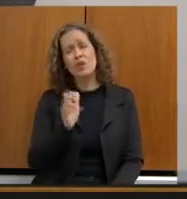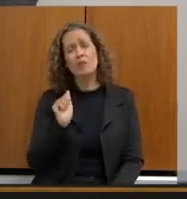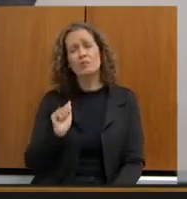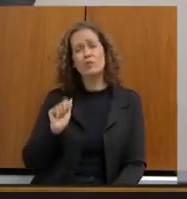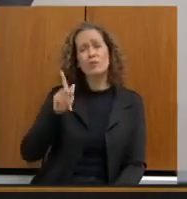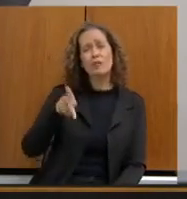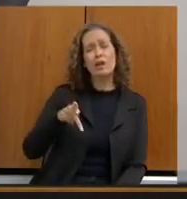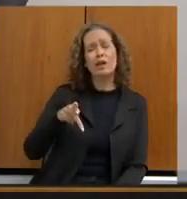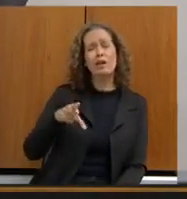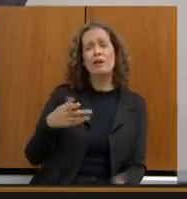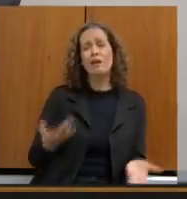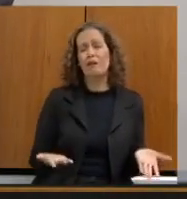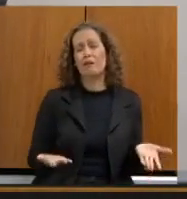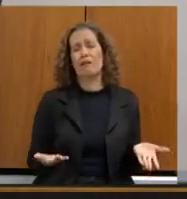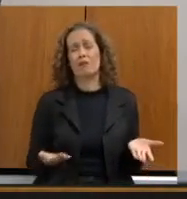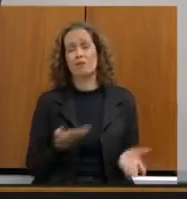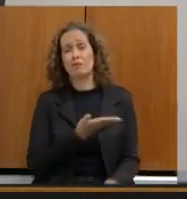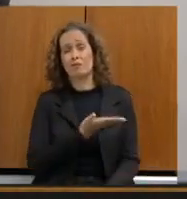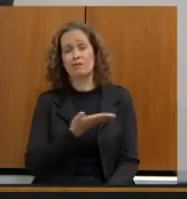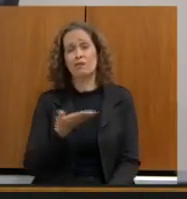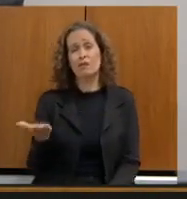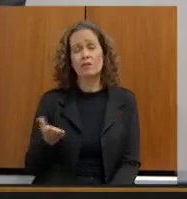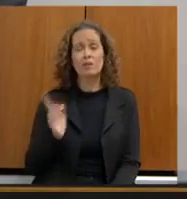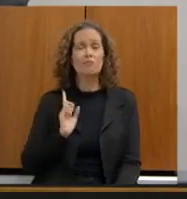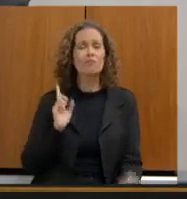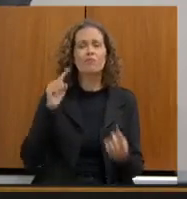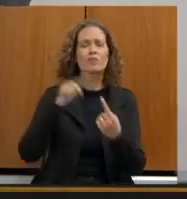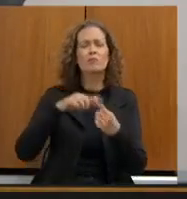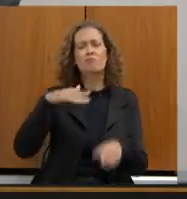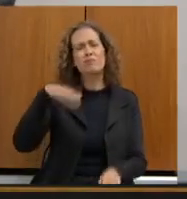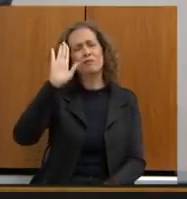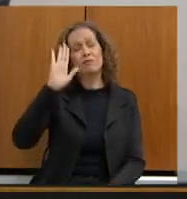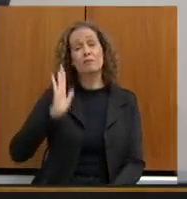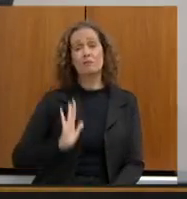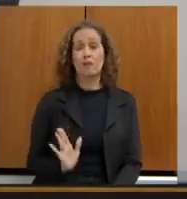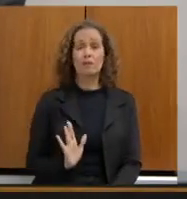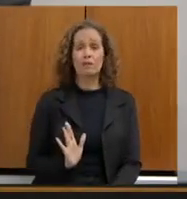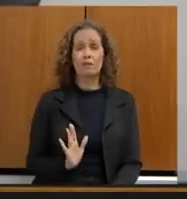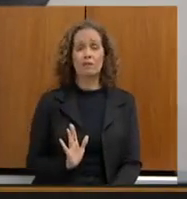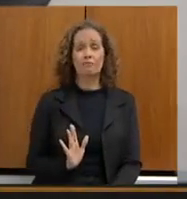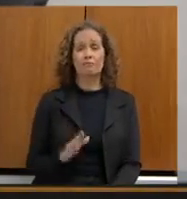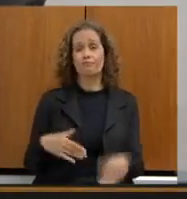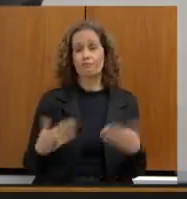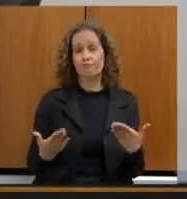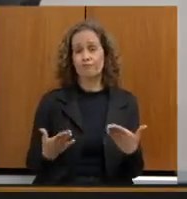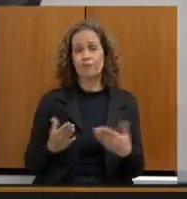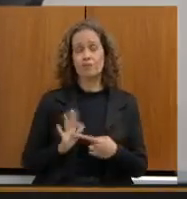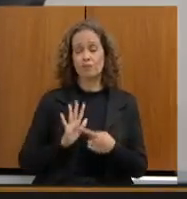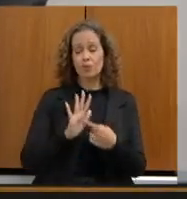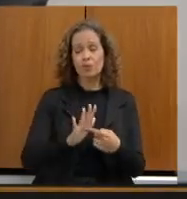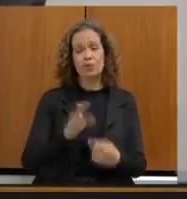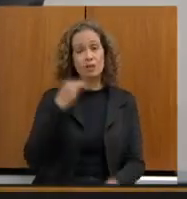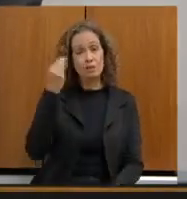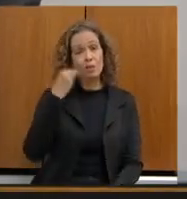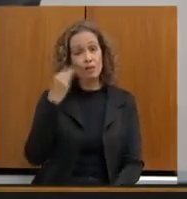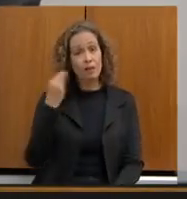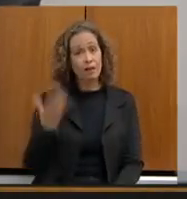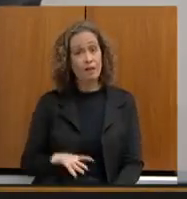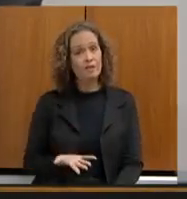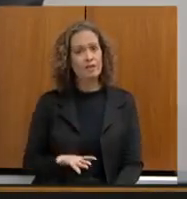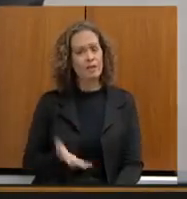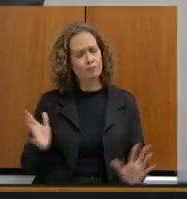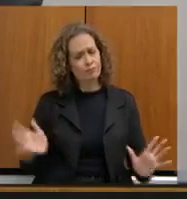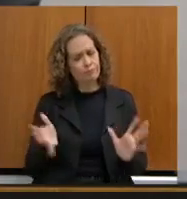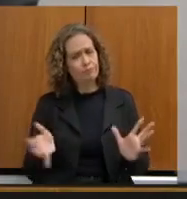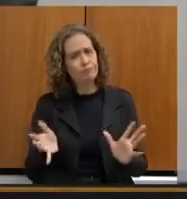então só tá aqui cumprindo uma missão para mais uma dedicação é mais trouxe essa experiência e deu dinamismo